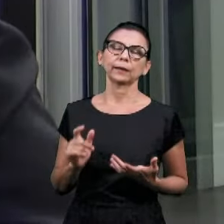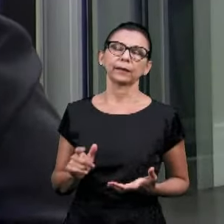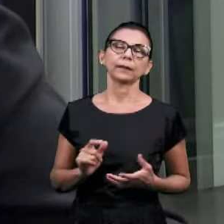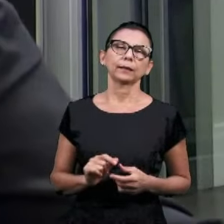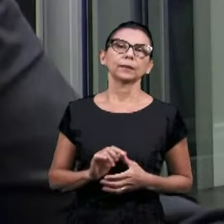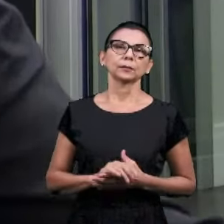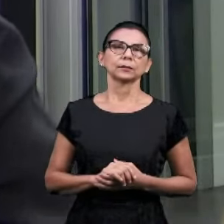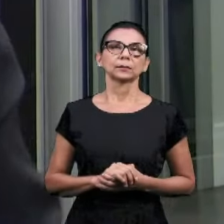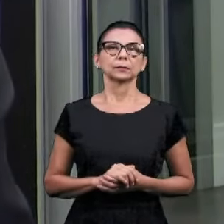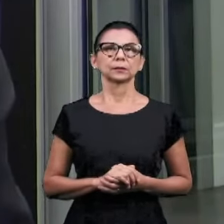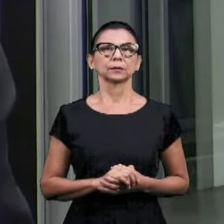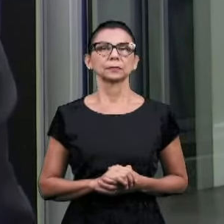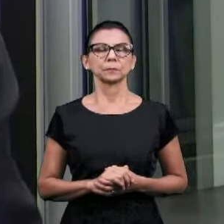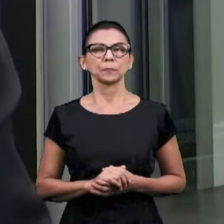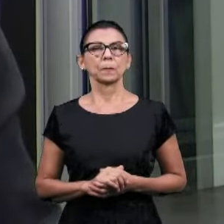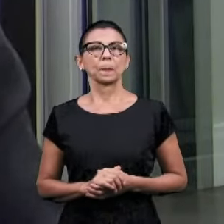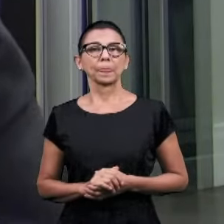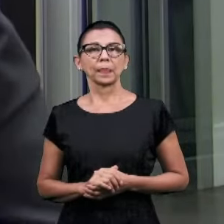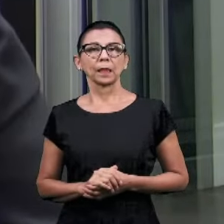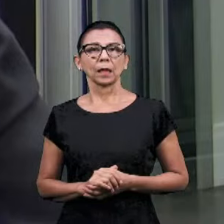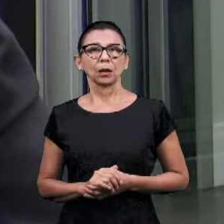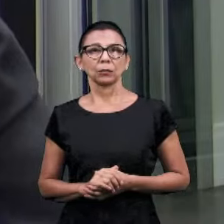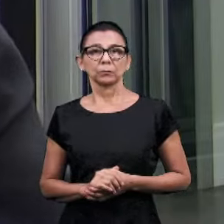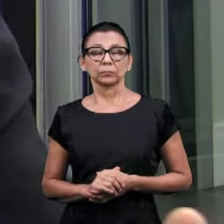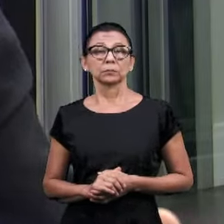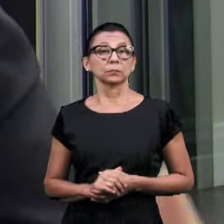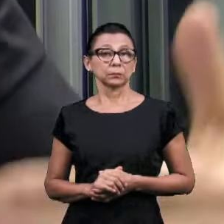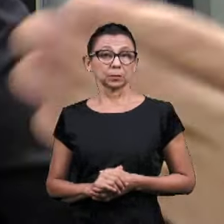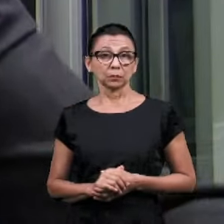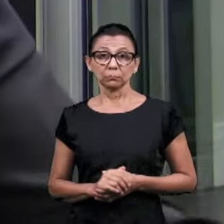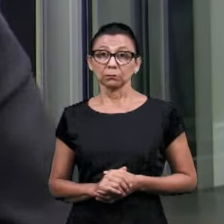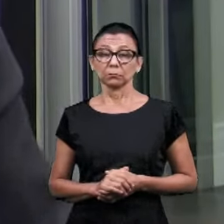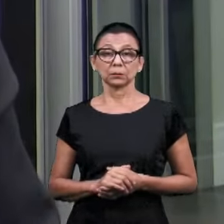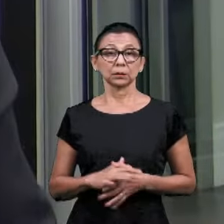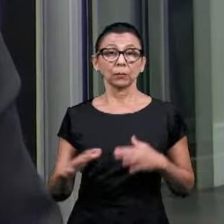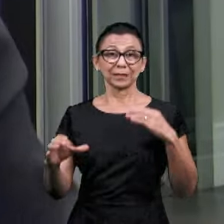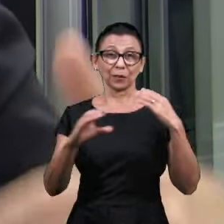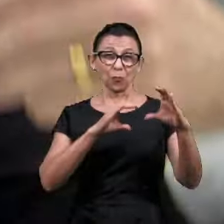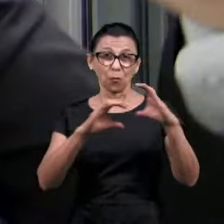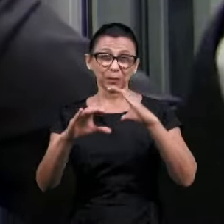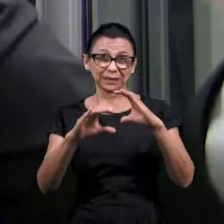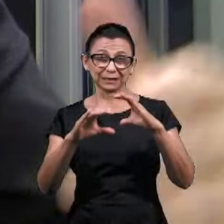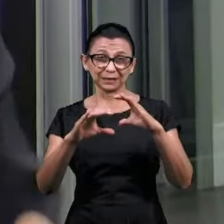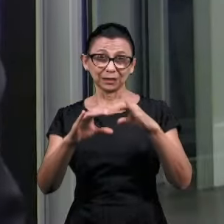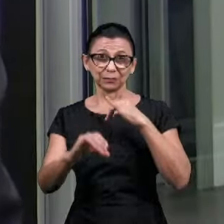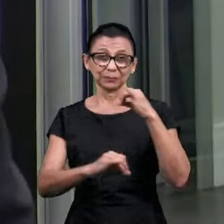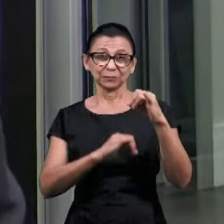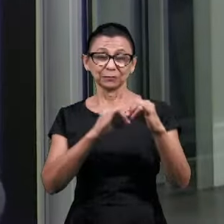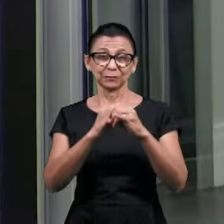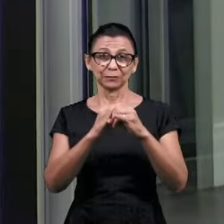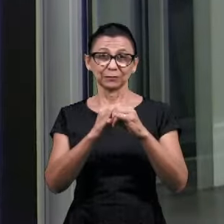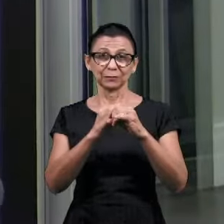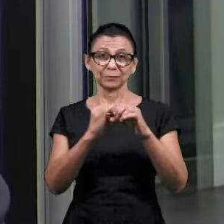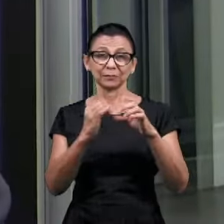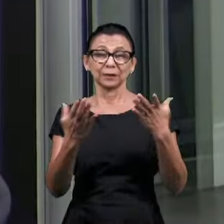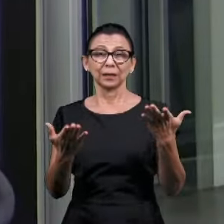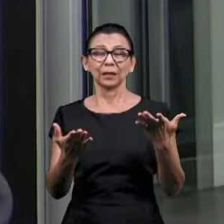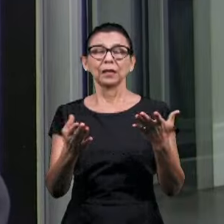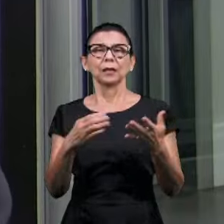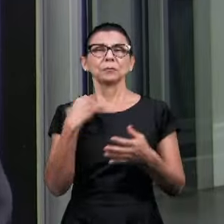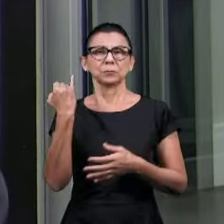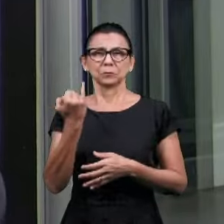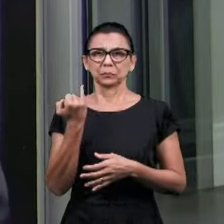valorizar tudo isso aqui por conta do alcance que tem isso, da facilidade que é de você, por exemplo, um